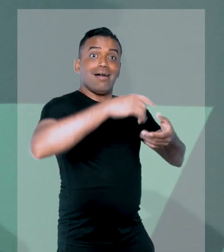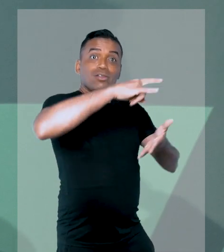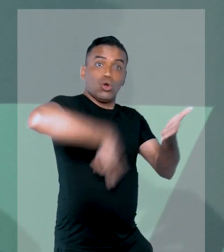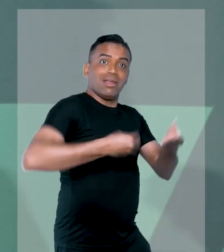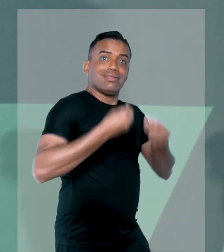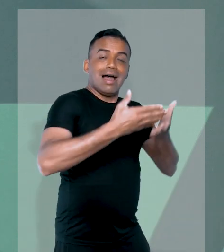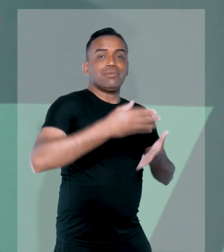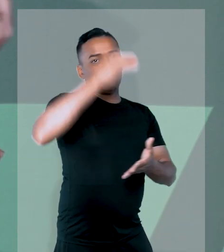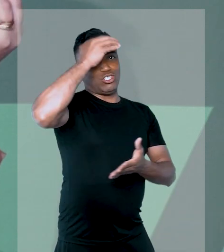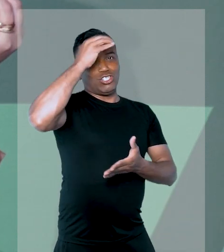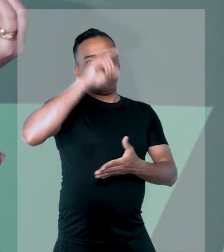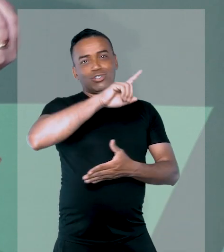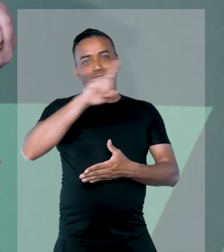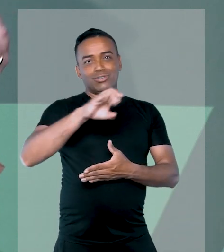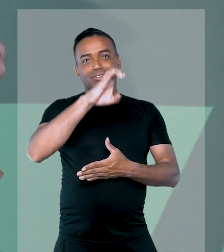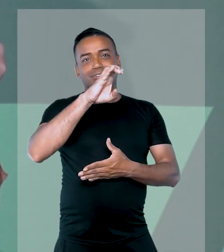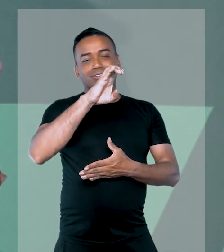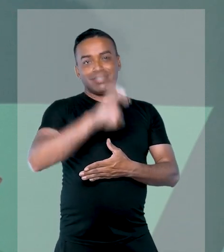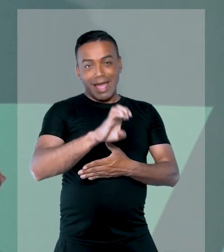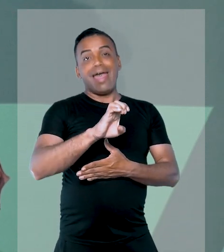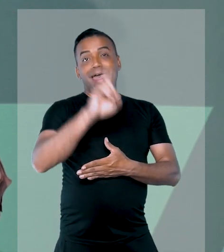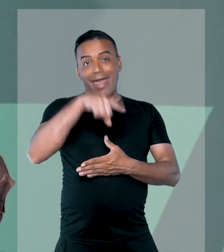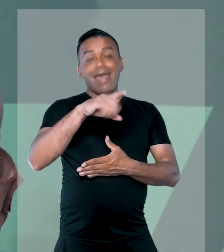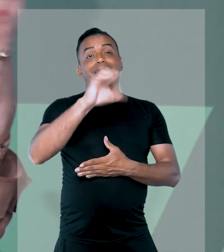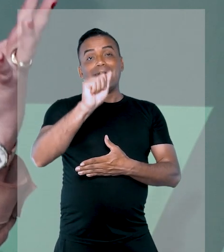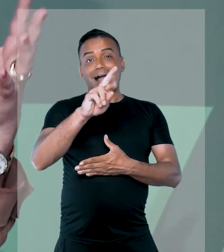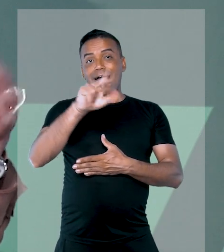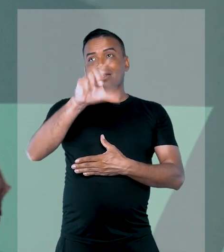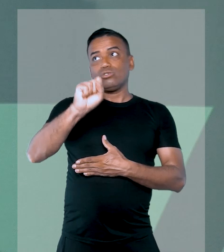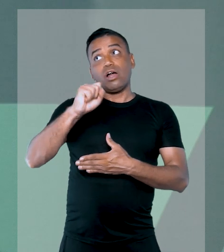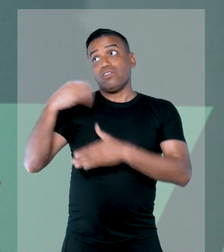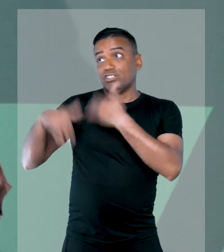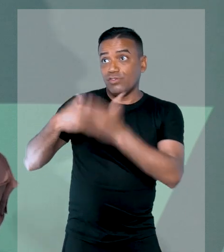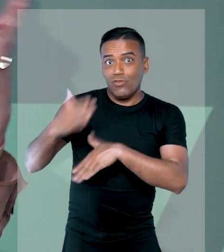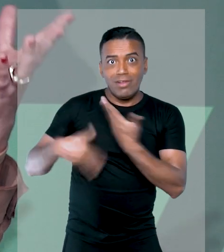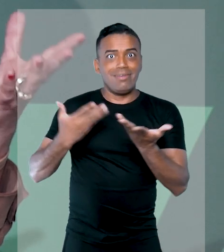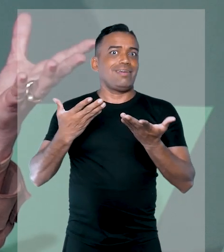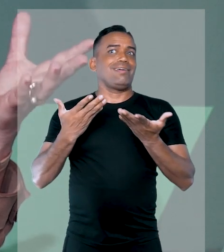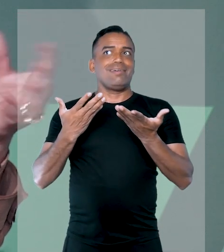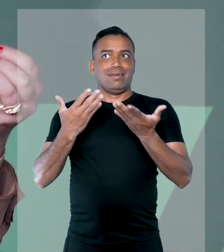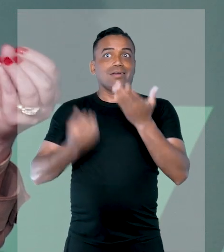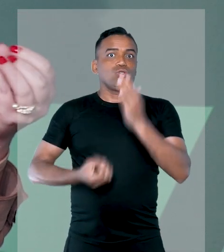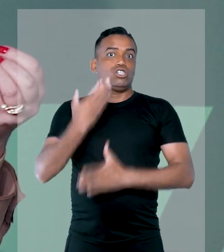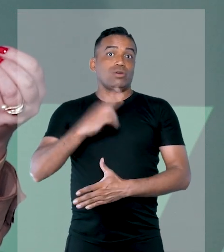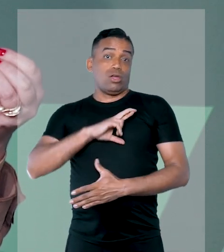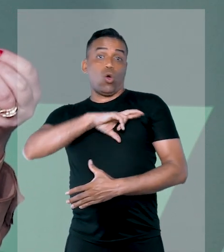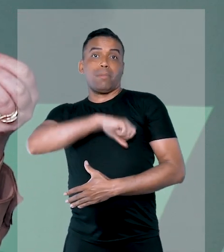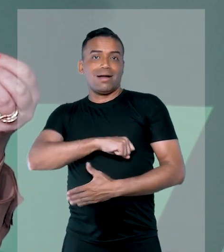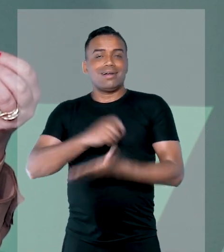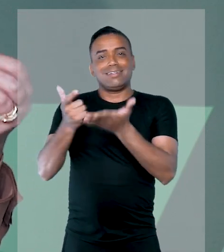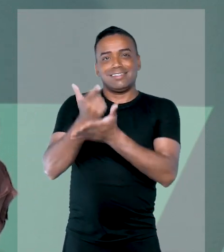Então, eu quero que você fale desse personagem, assim, que você talvez até desenvolveria mais, não, talvez até um romance, porque eu acho que